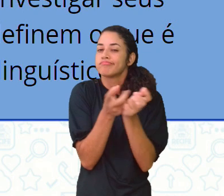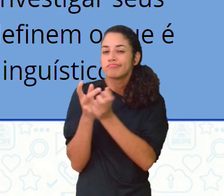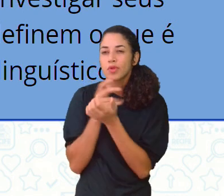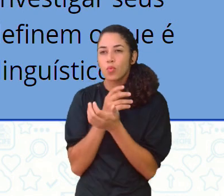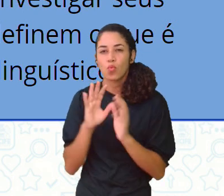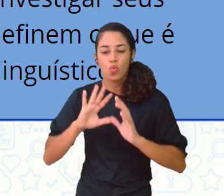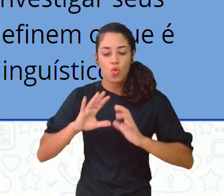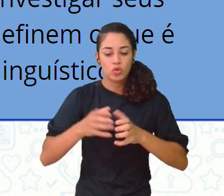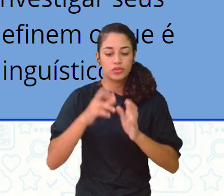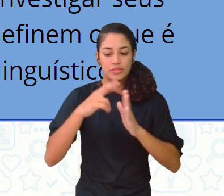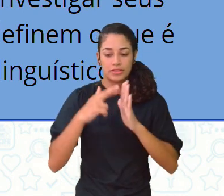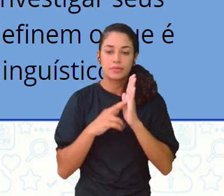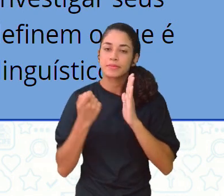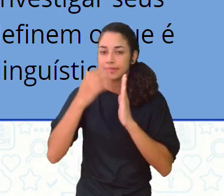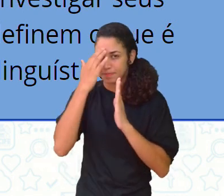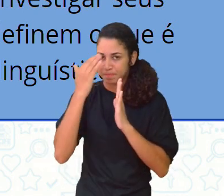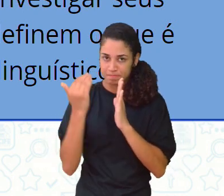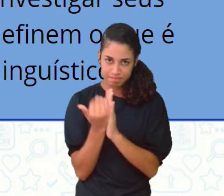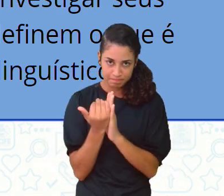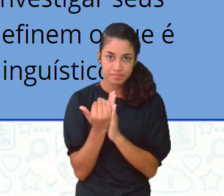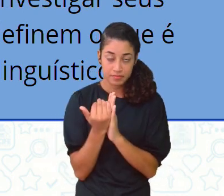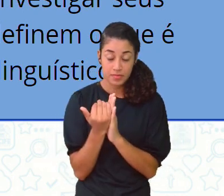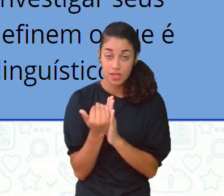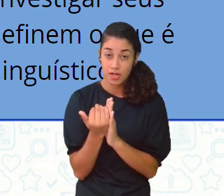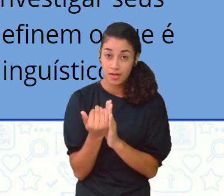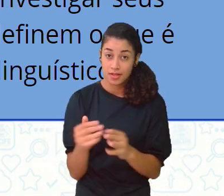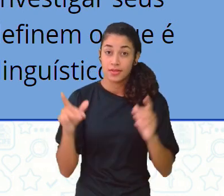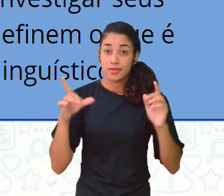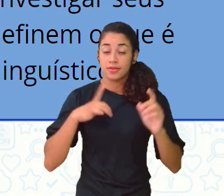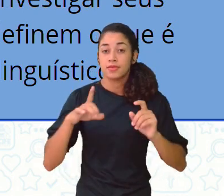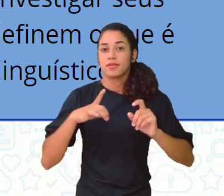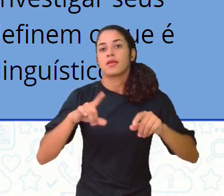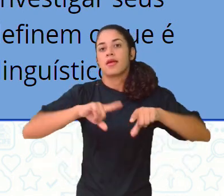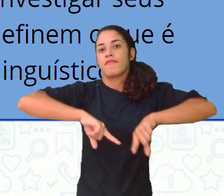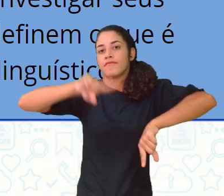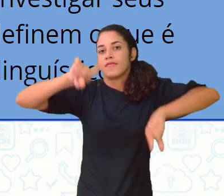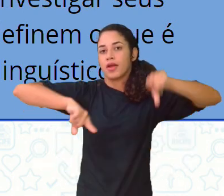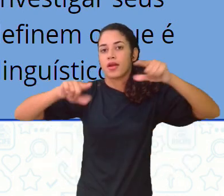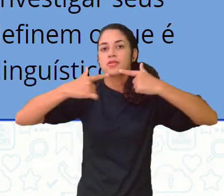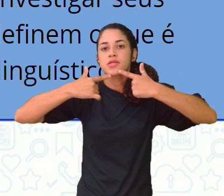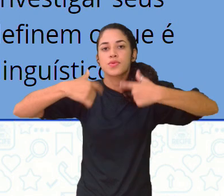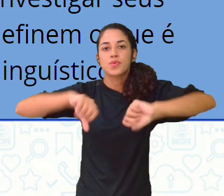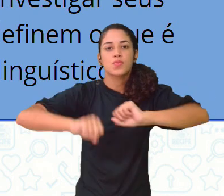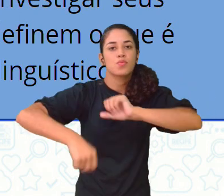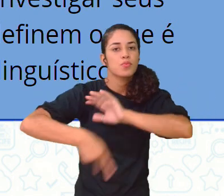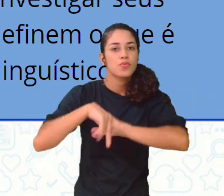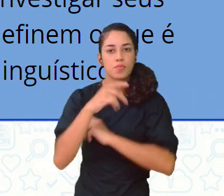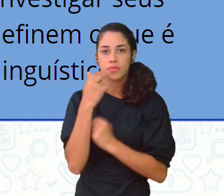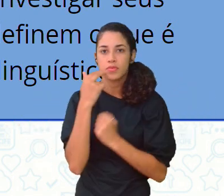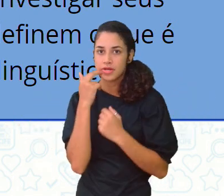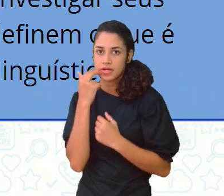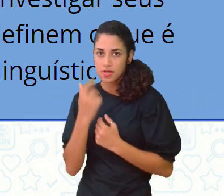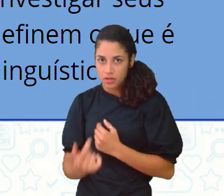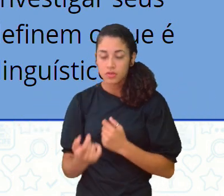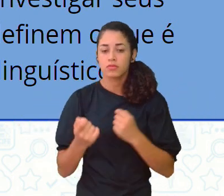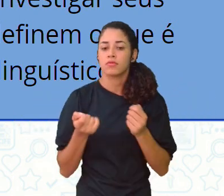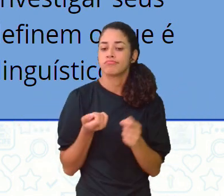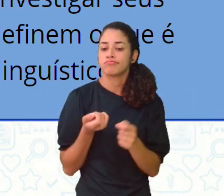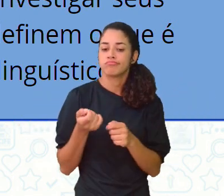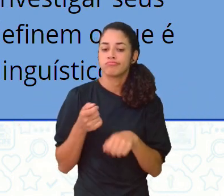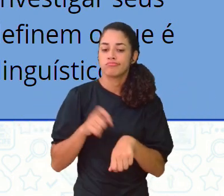de regras que são seguidas, considerando as variações linguísticas da língua, ao investigar seus